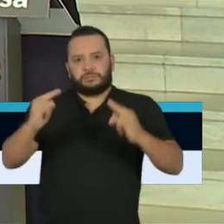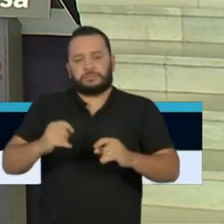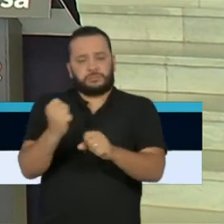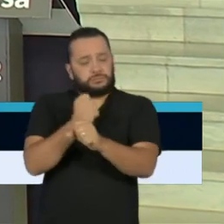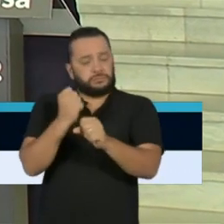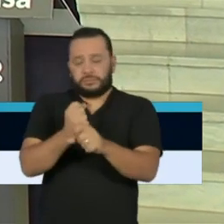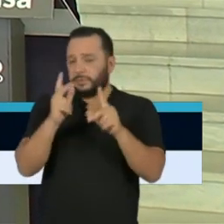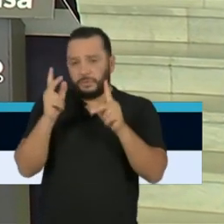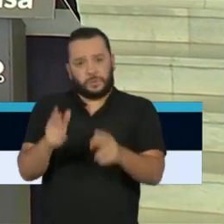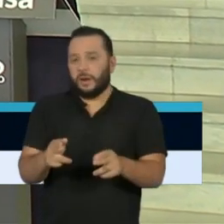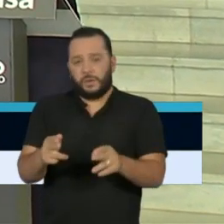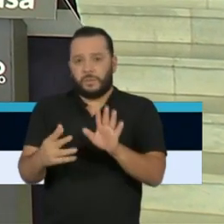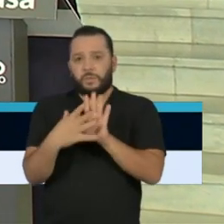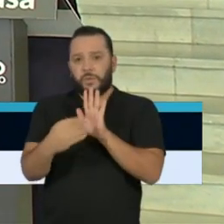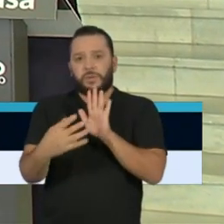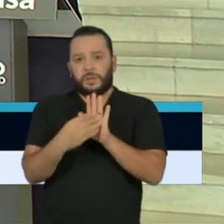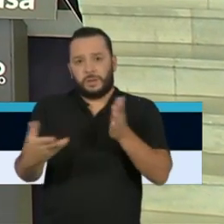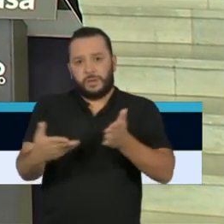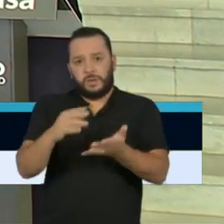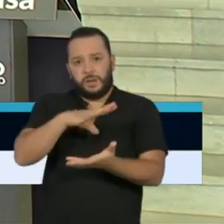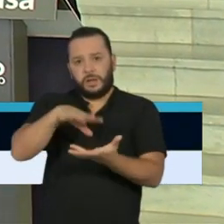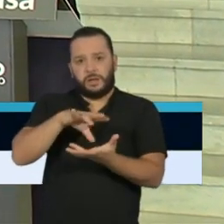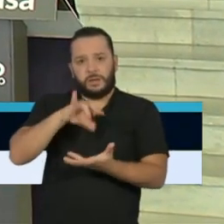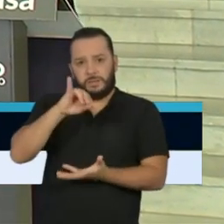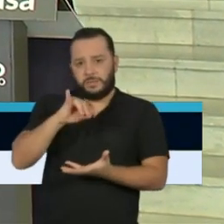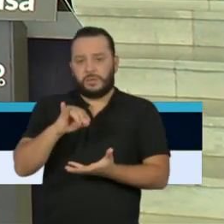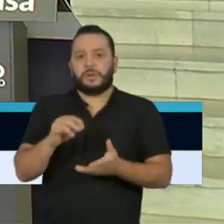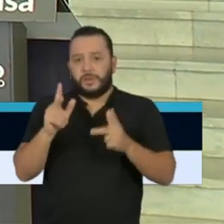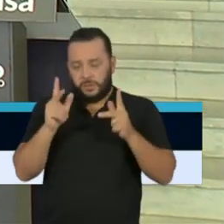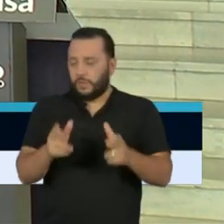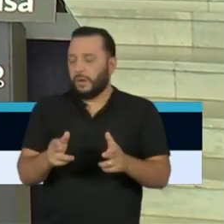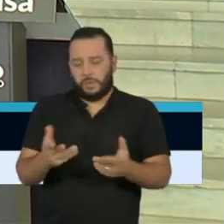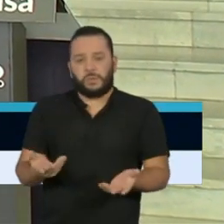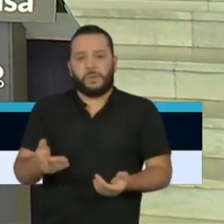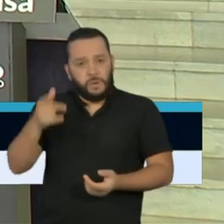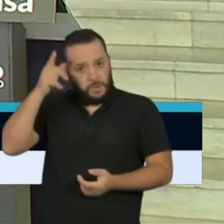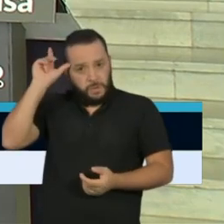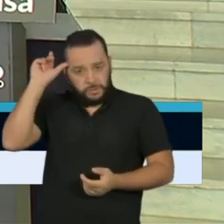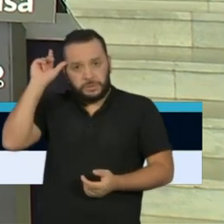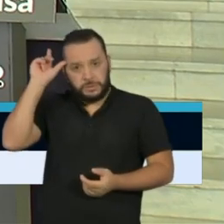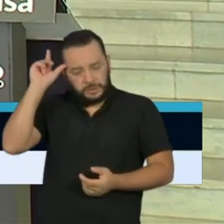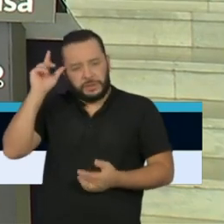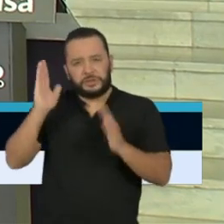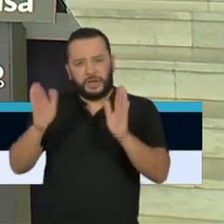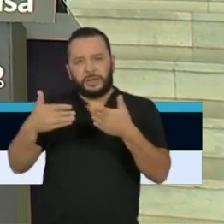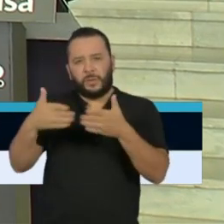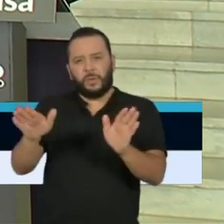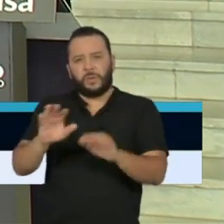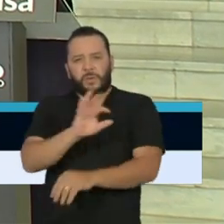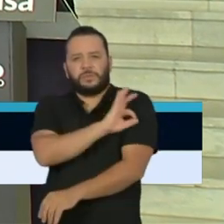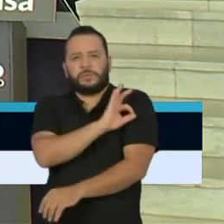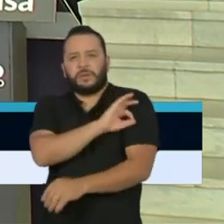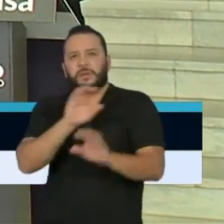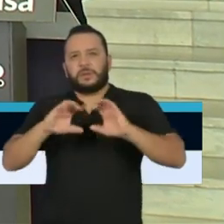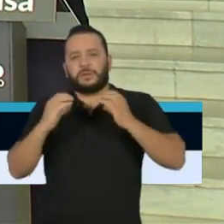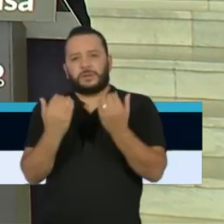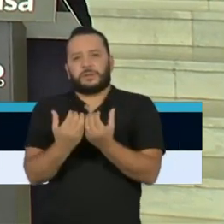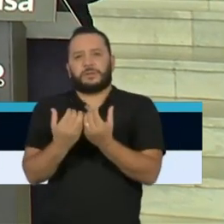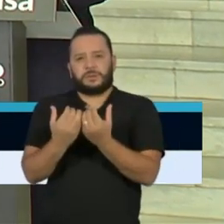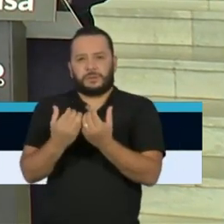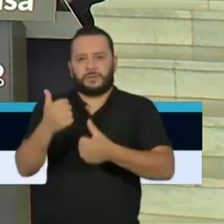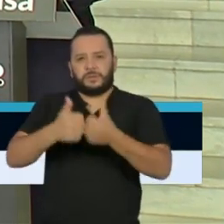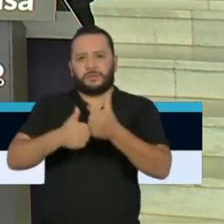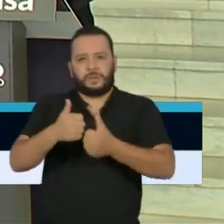15, e do Pacaembu, que foi inaugurado ontem aqui na capital de São Paulo. Mesmo